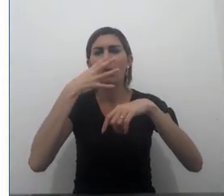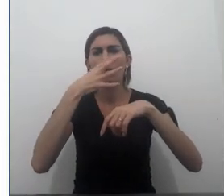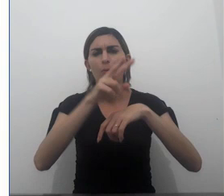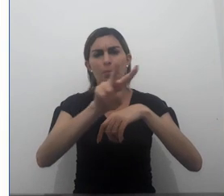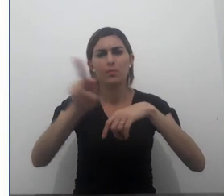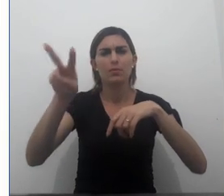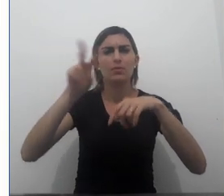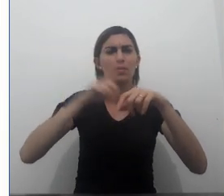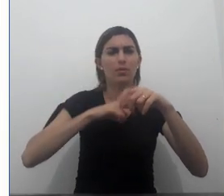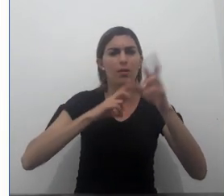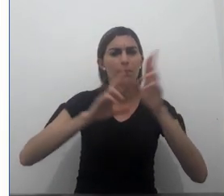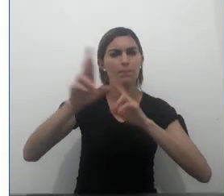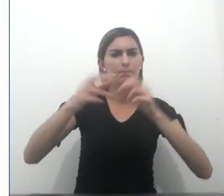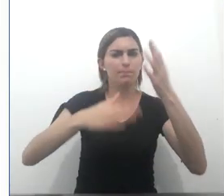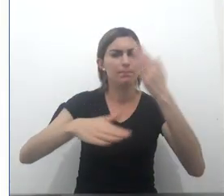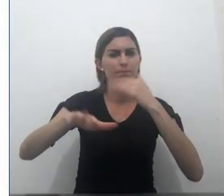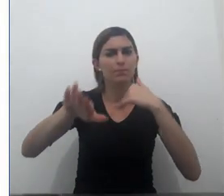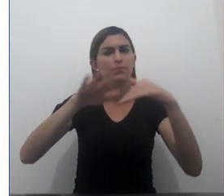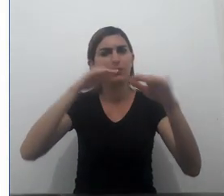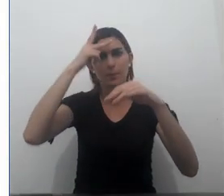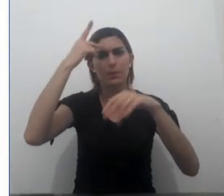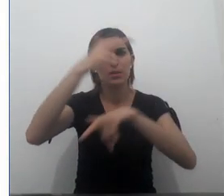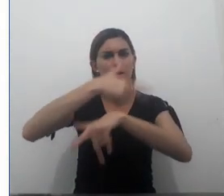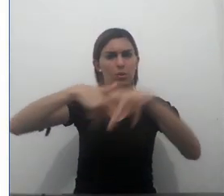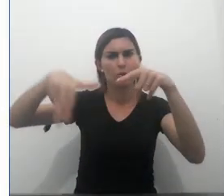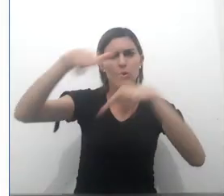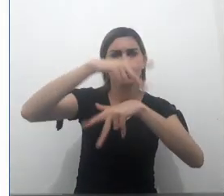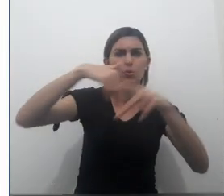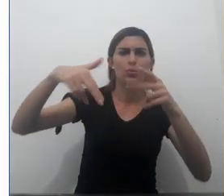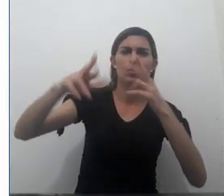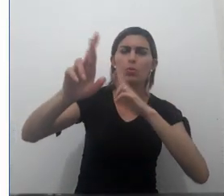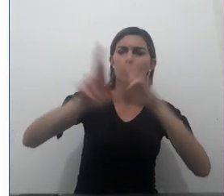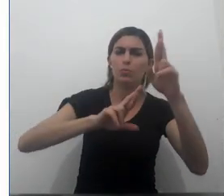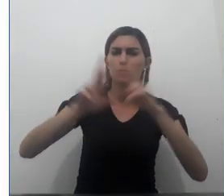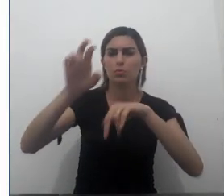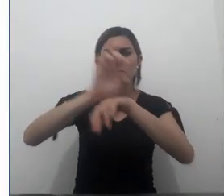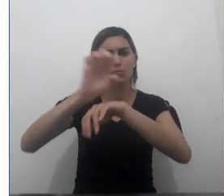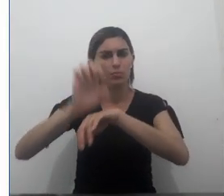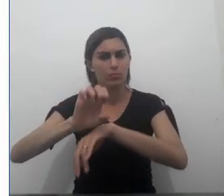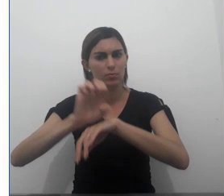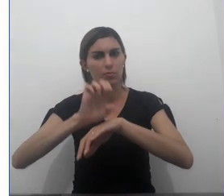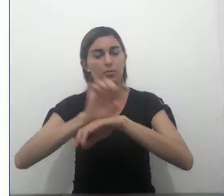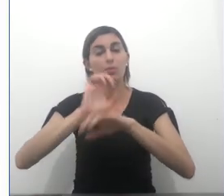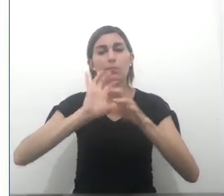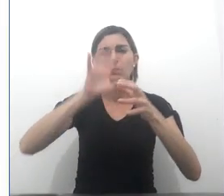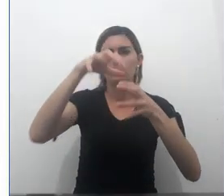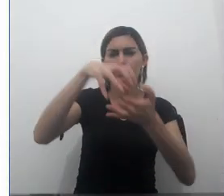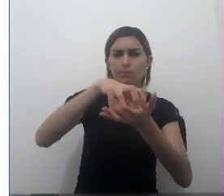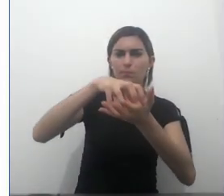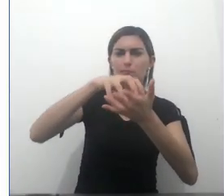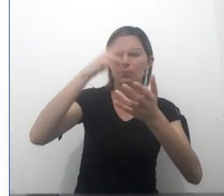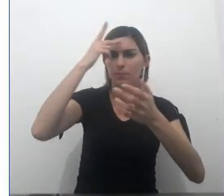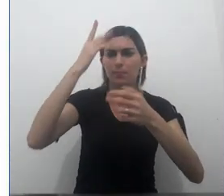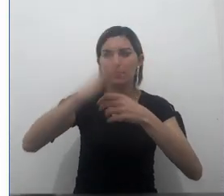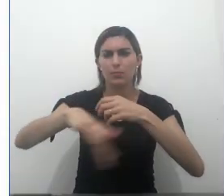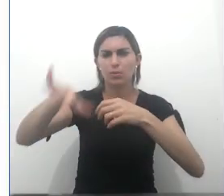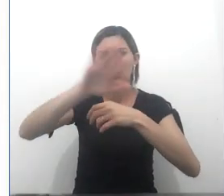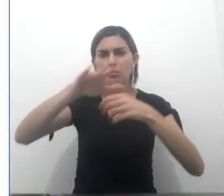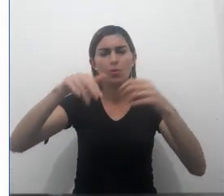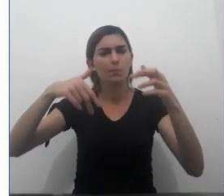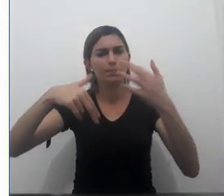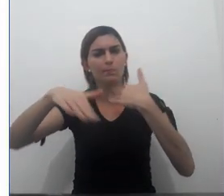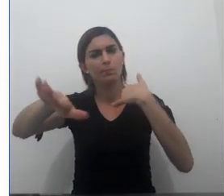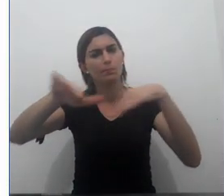que existe aí um tráfego muito grande de pessoas por essas rodovias estaduais, né? A concentração de